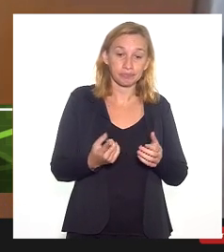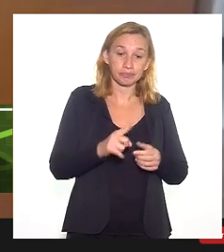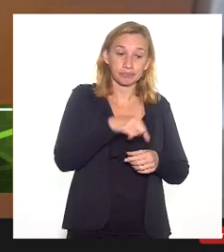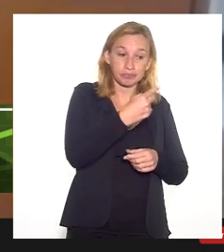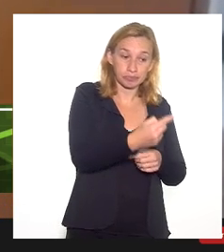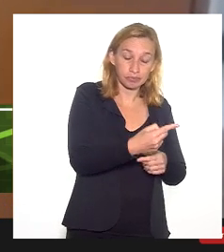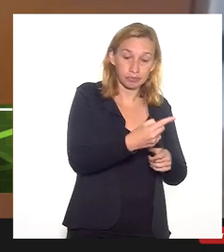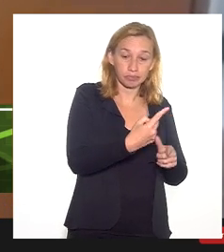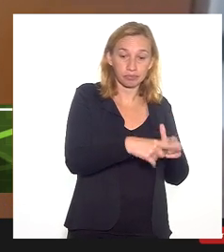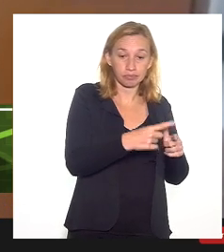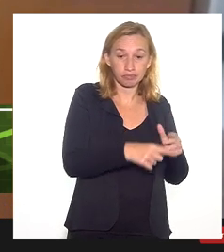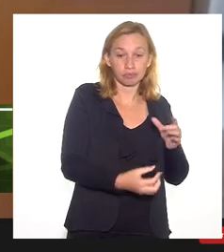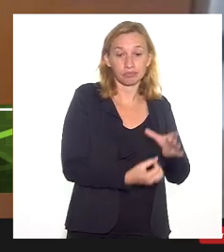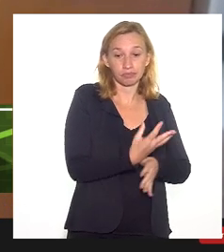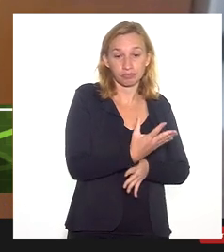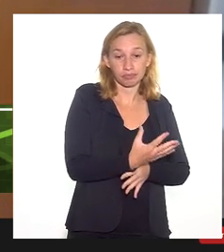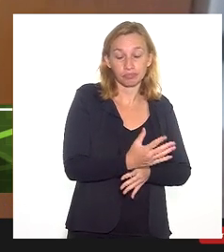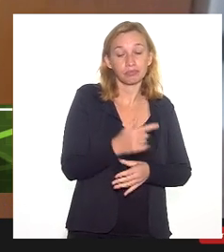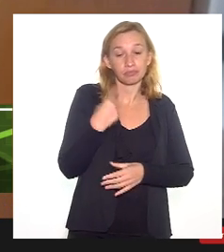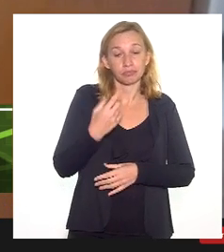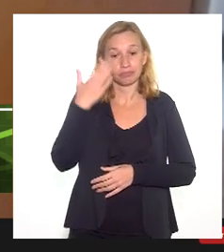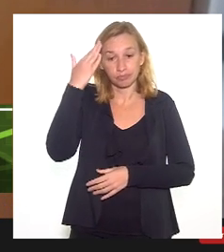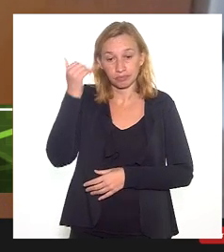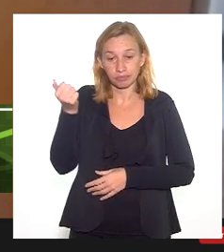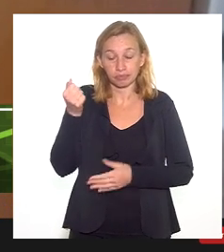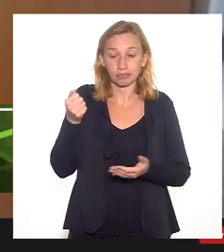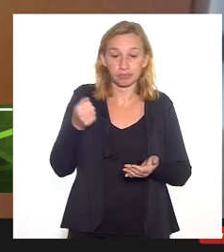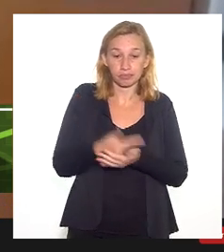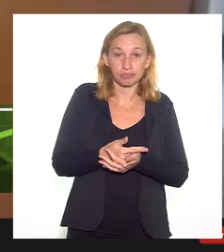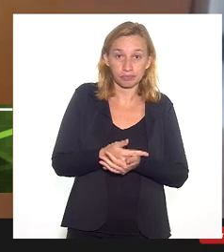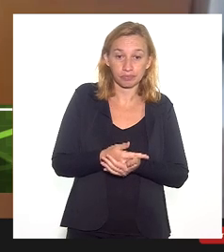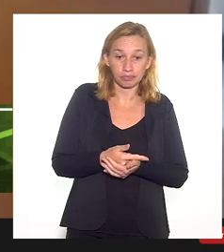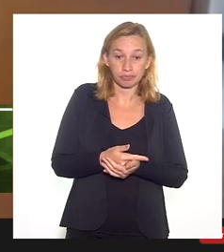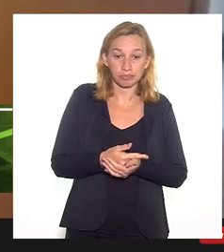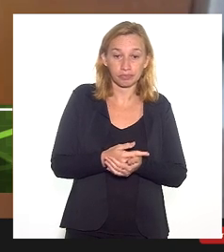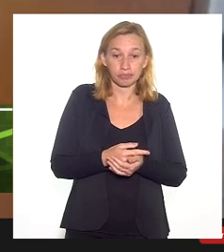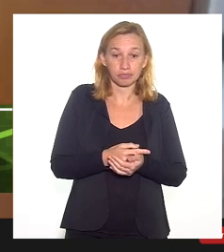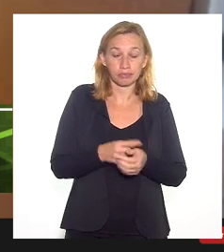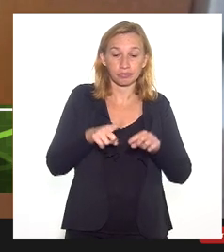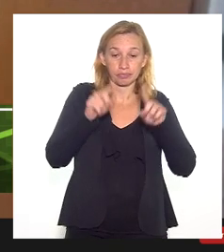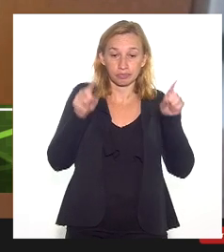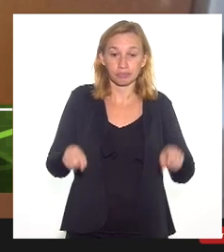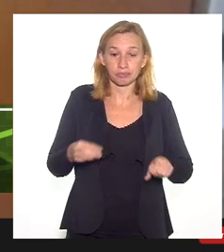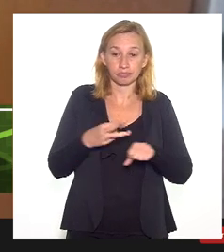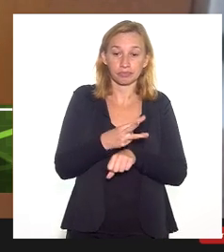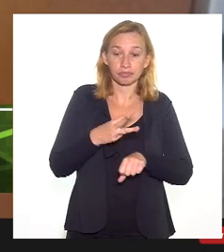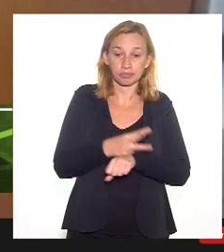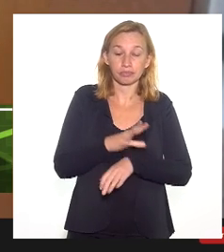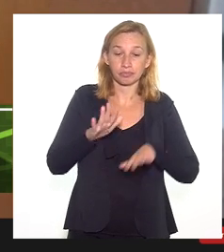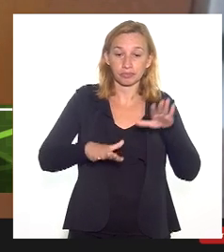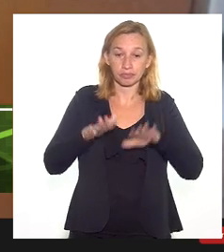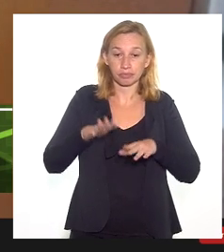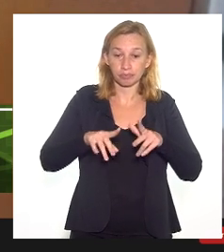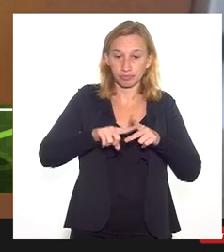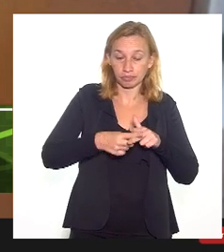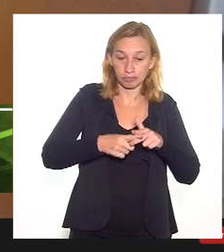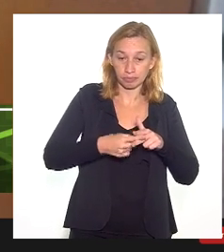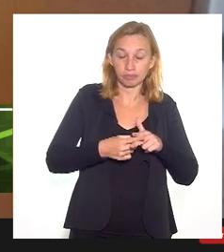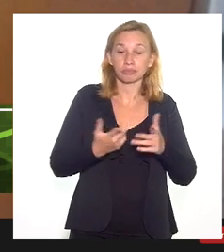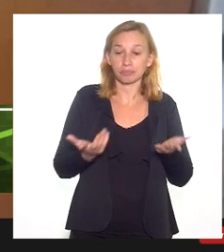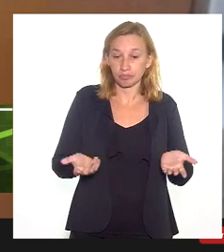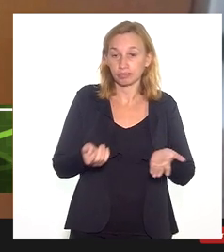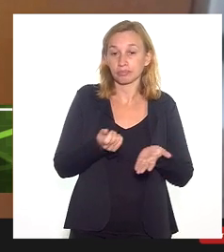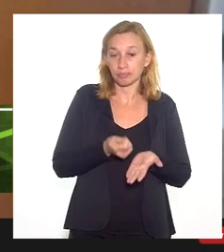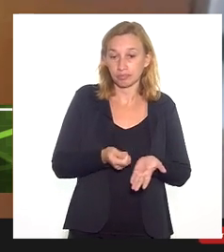problemas, notadamente, quando a gente sabe que o pagamento dos terceirizados depende da manutenção, da rubrica de